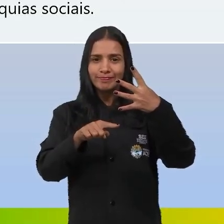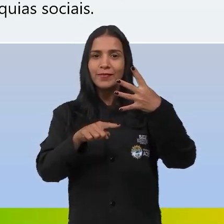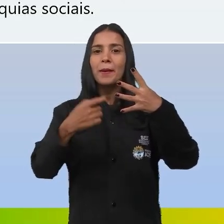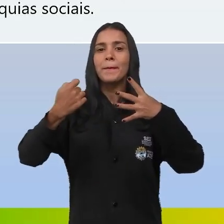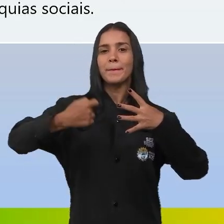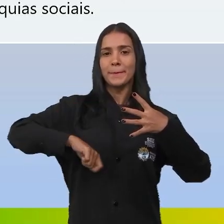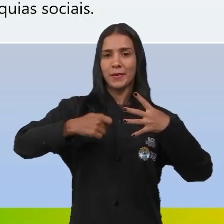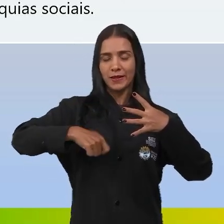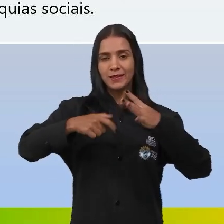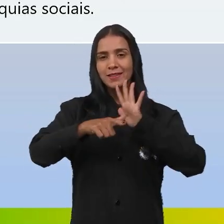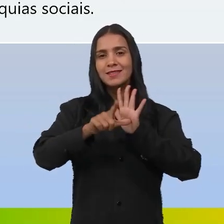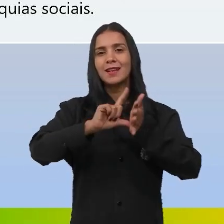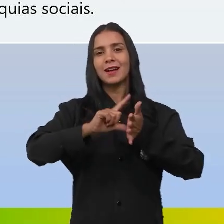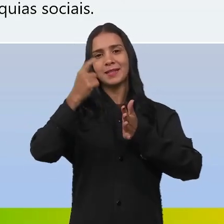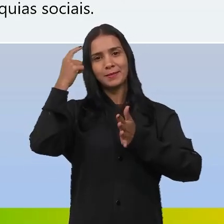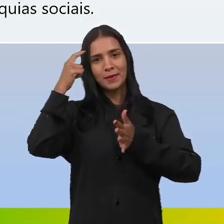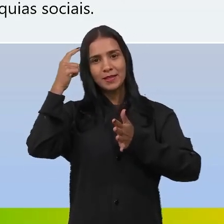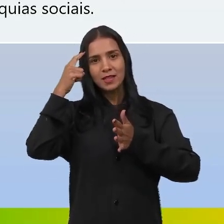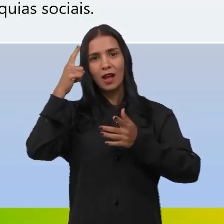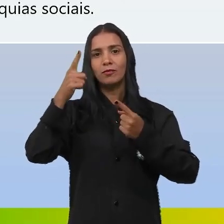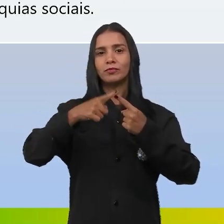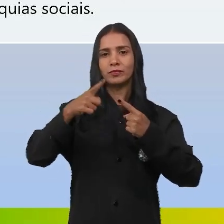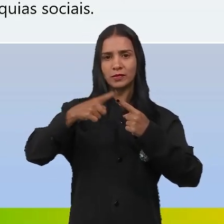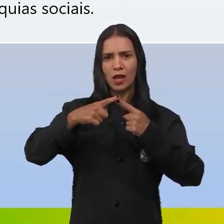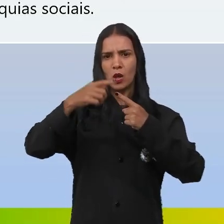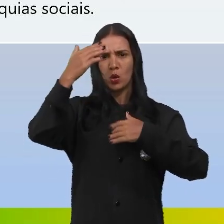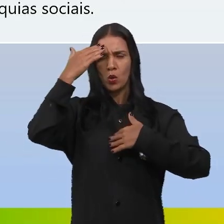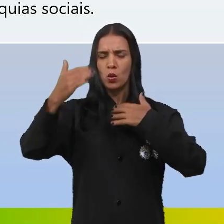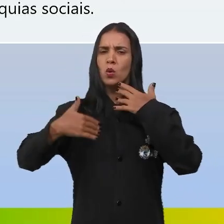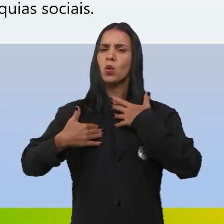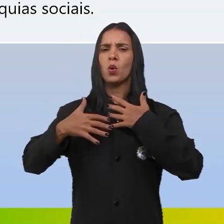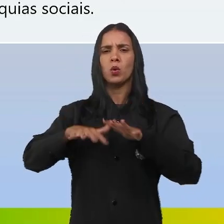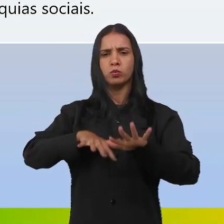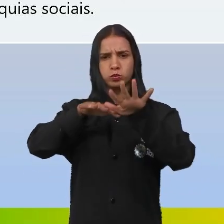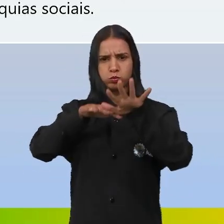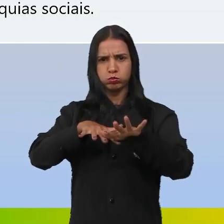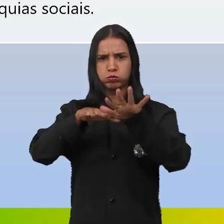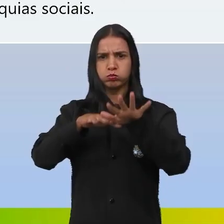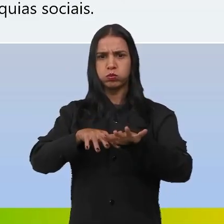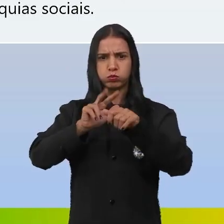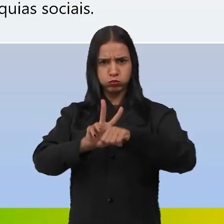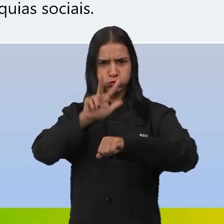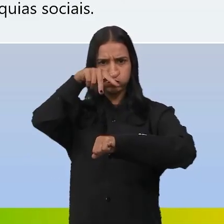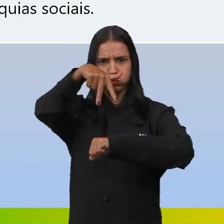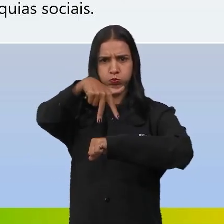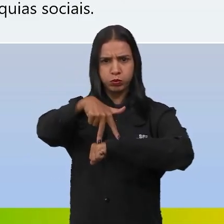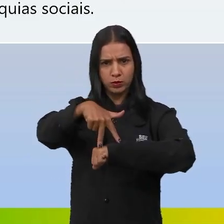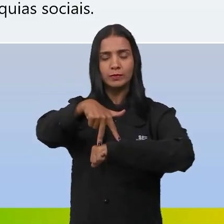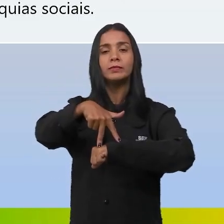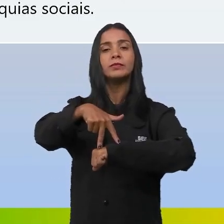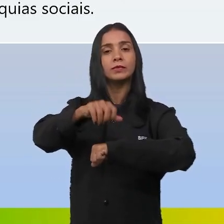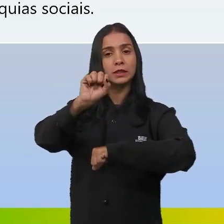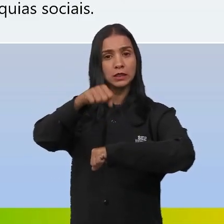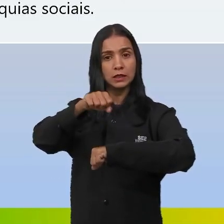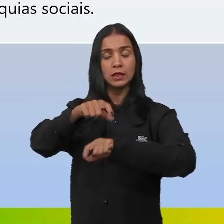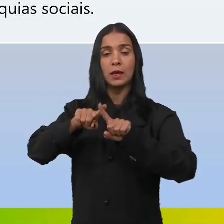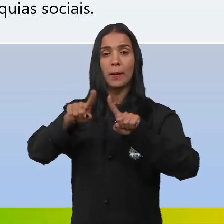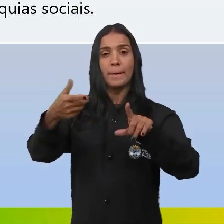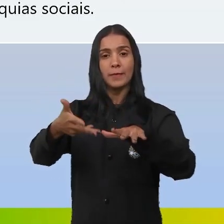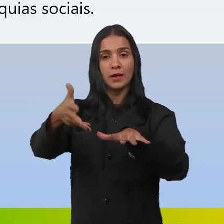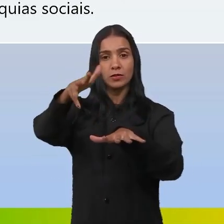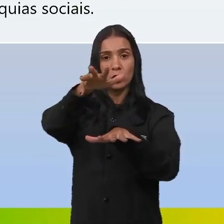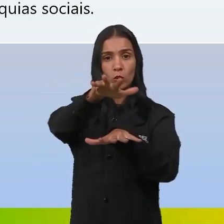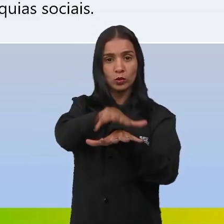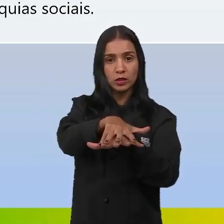como o corpo em protesto. A gente sabe que existem muitos protestos utilizando o corpo, a inclusão, que é o